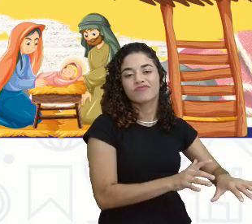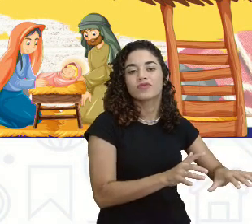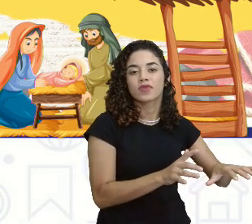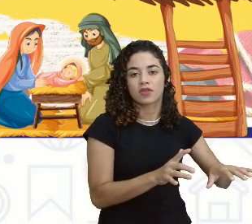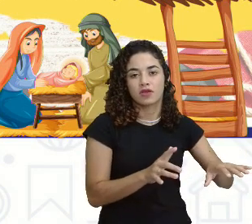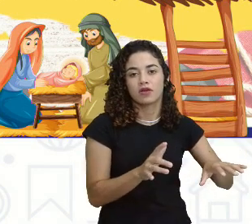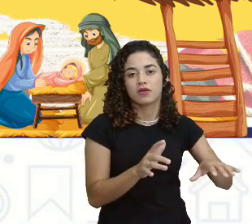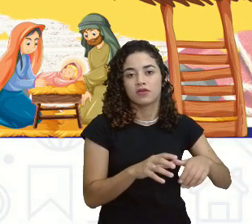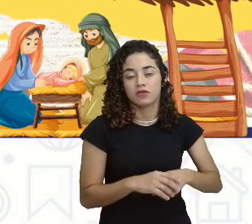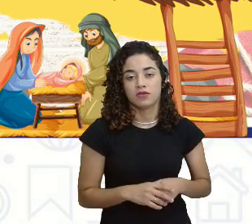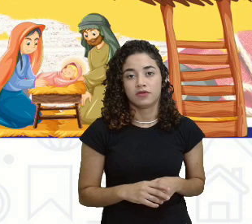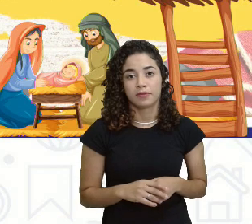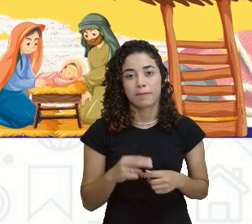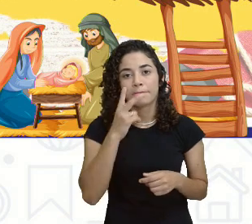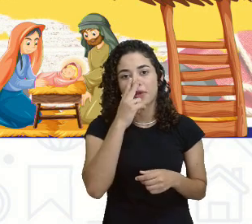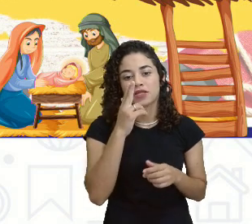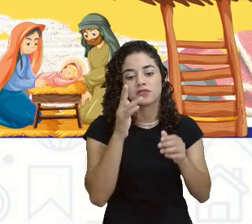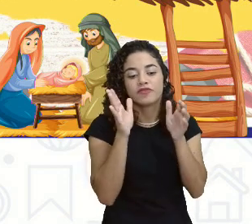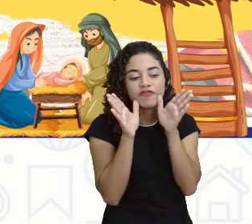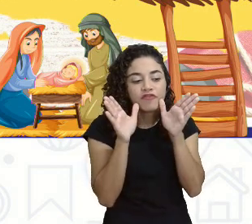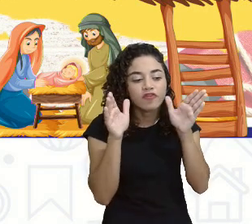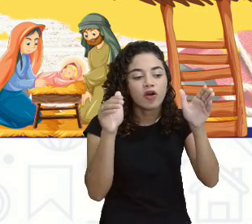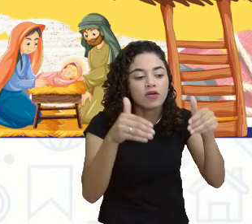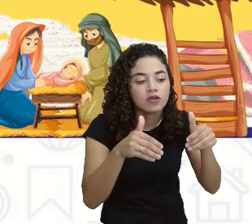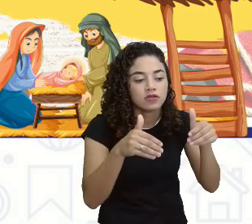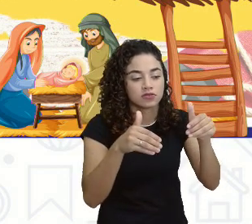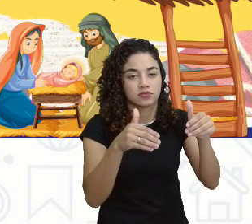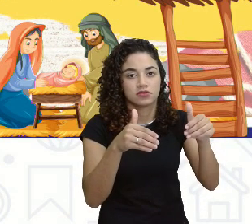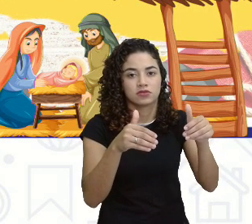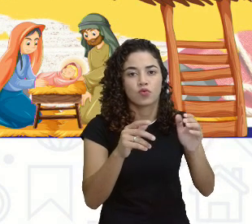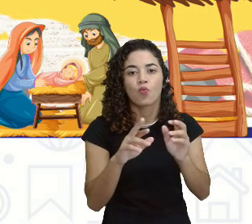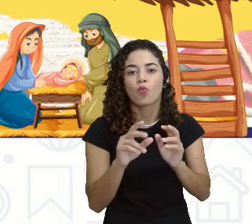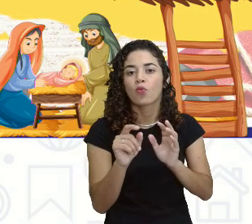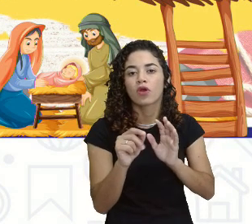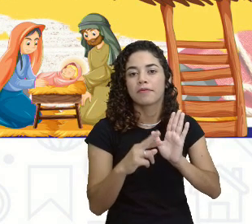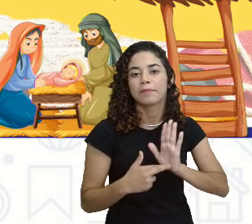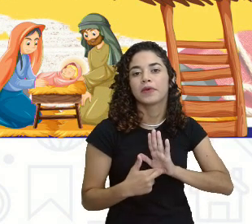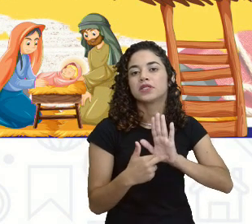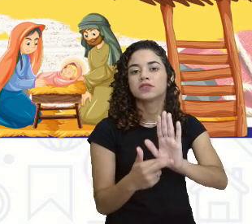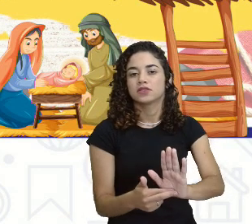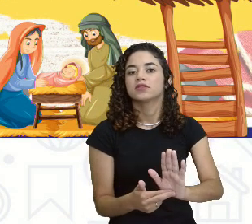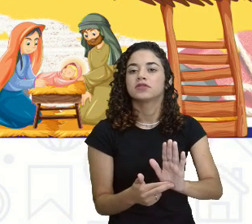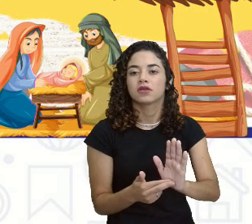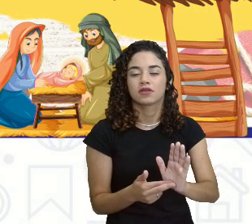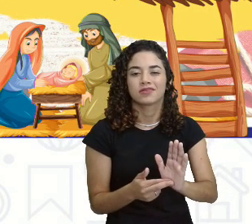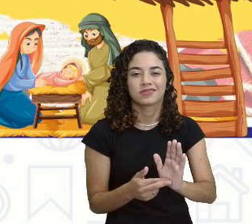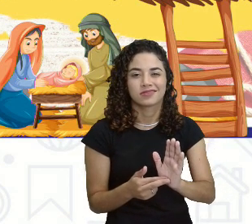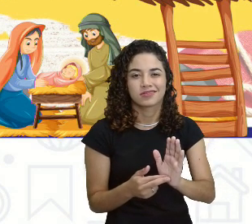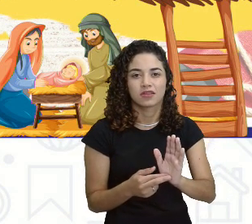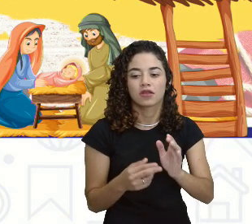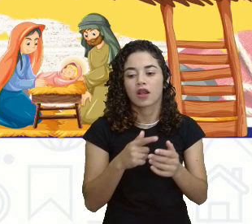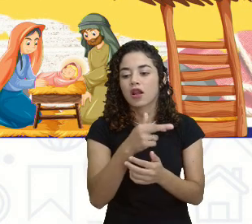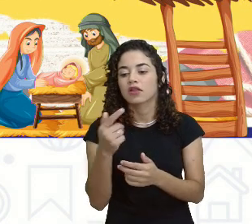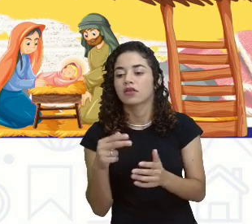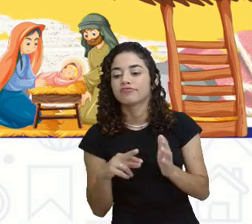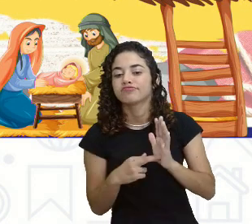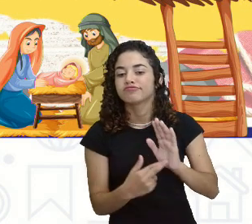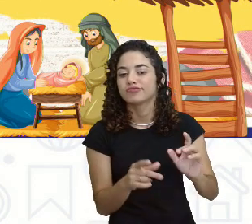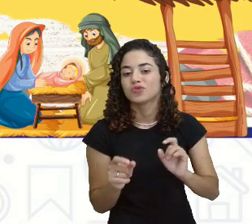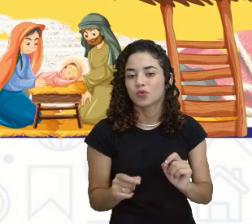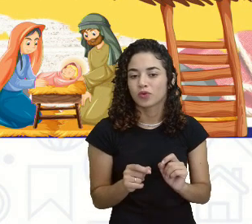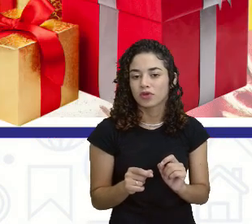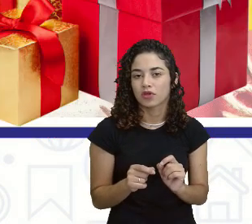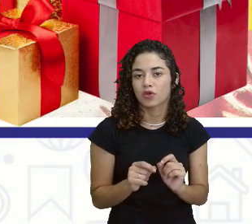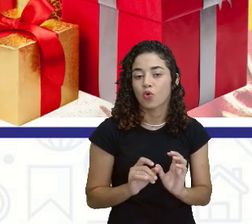desenfreado, que tira, né, ali a visão do que representa esse espírito natalino, né? O que é que deveria